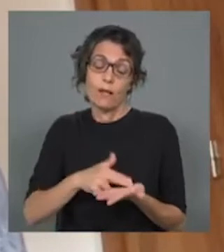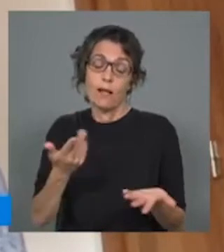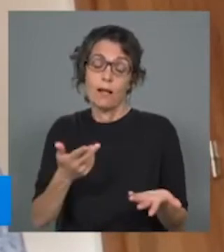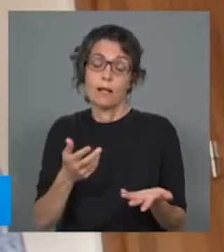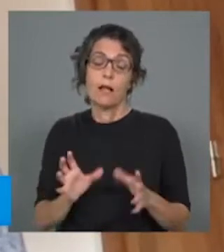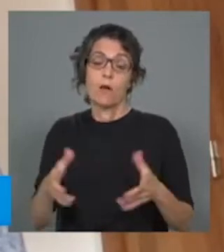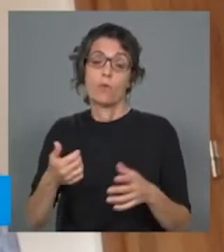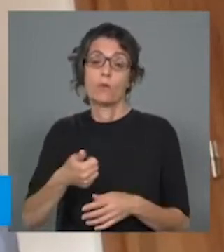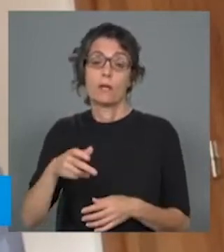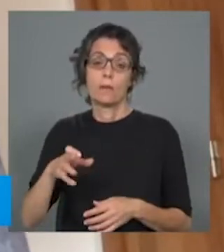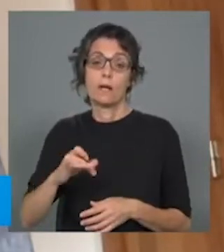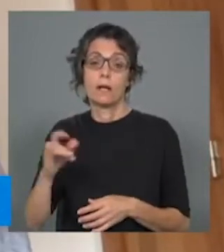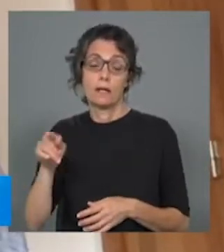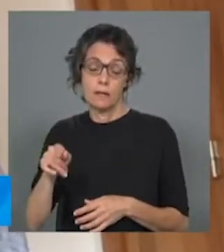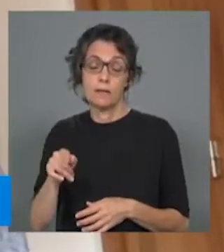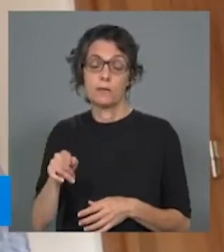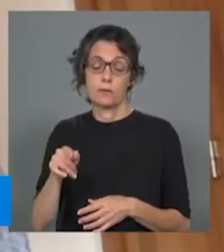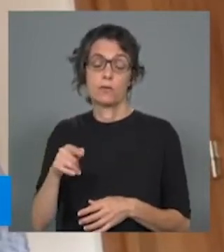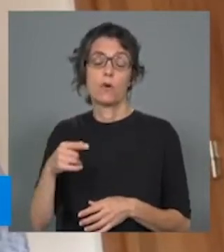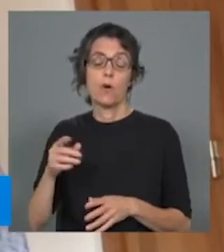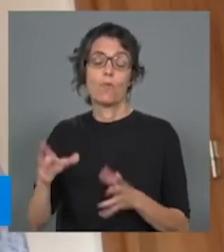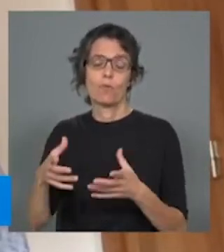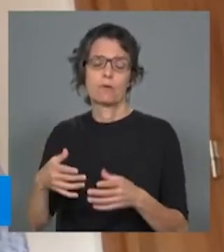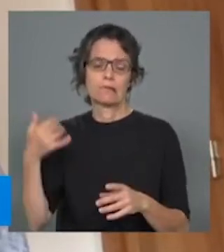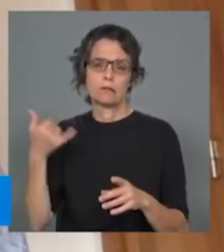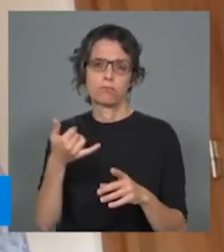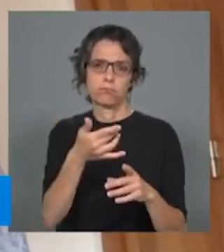Bahá'í é uma das comunidades que é perseguida em